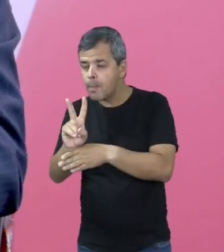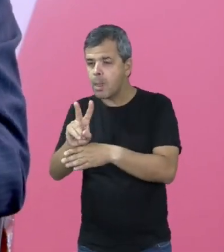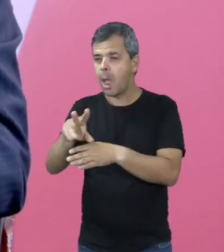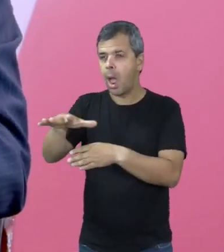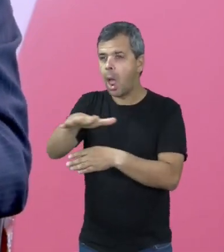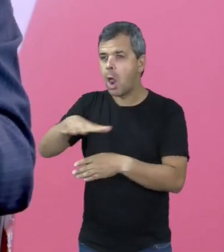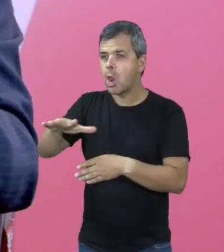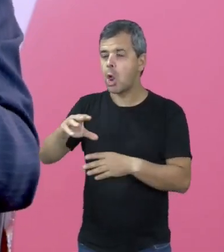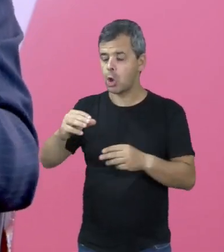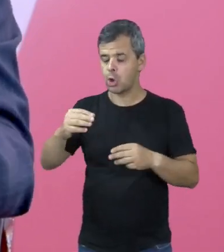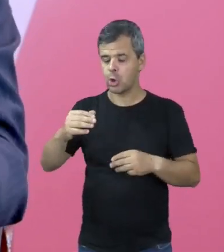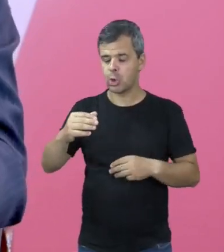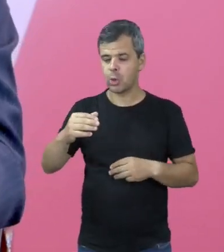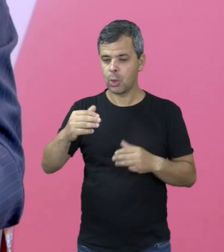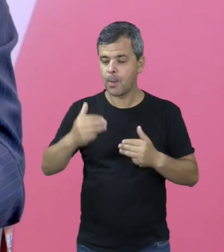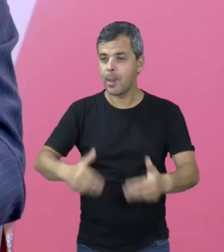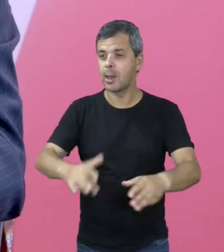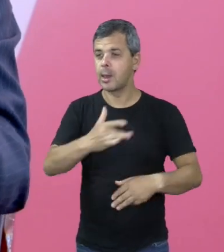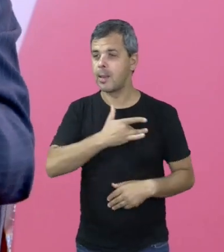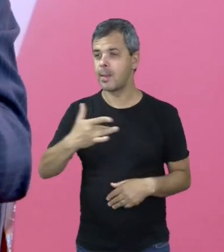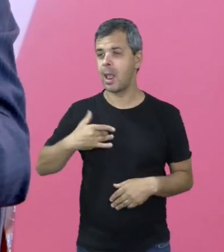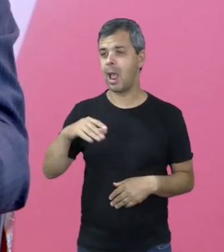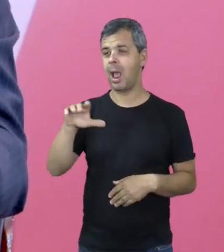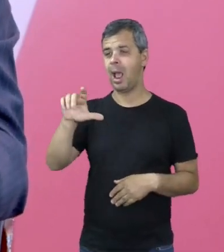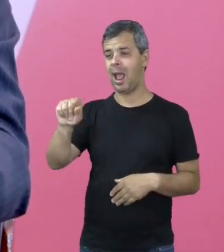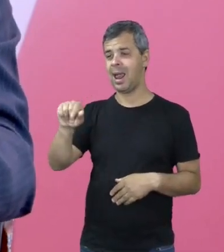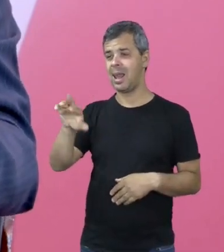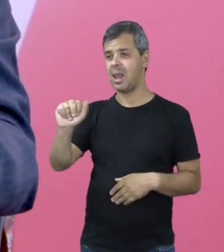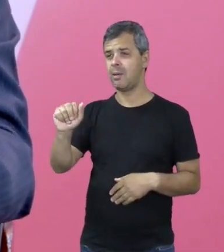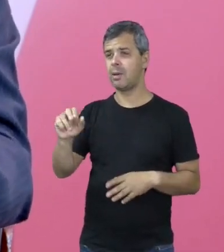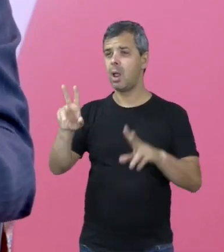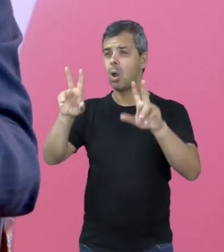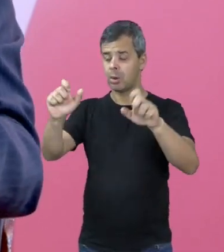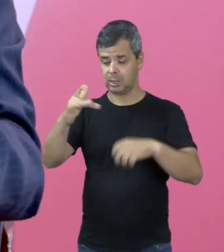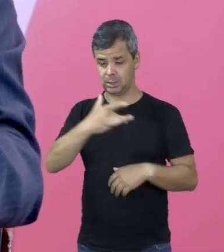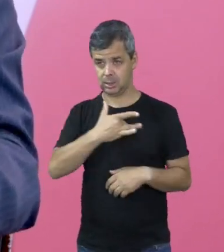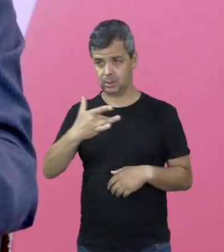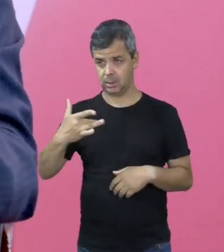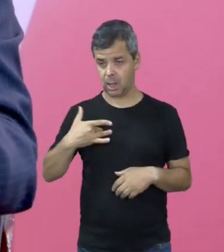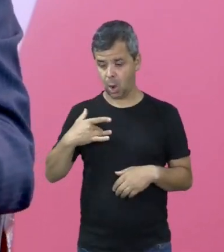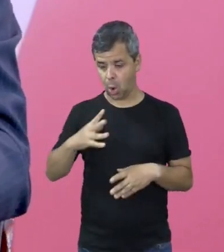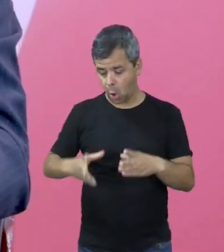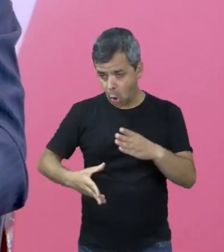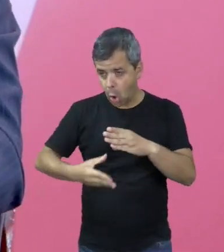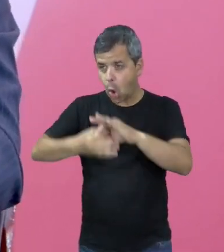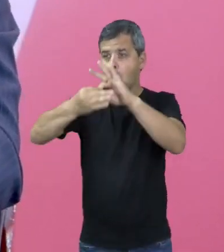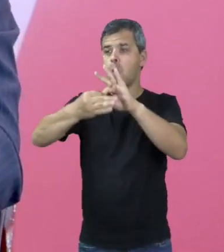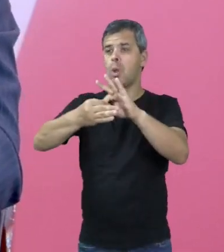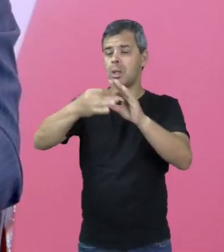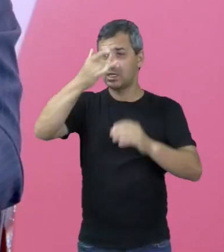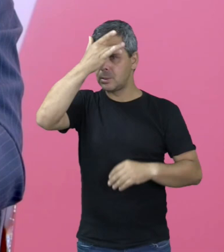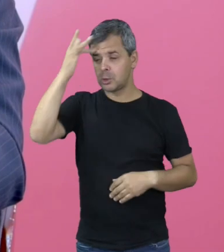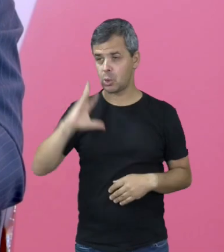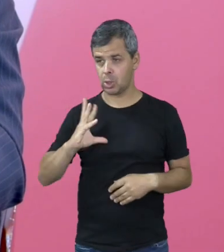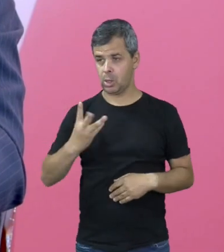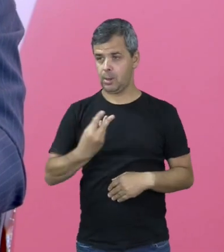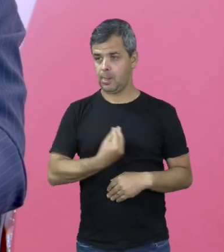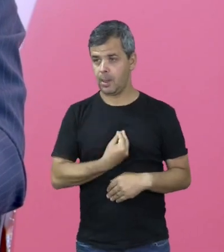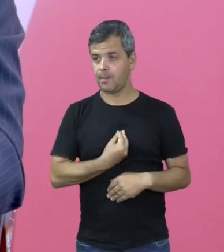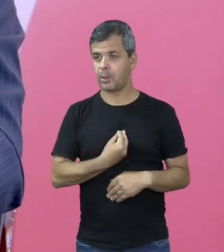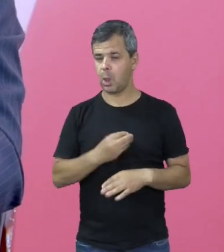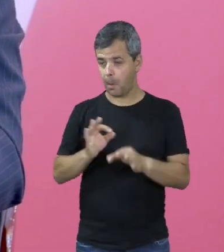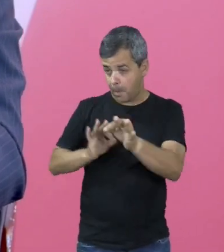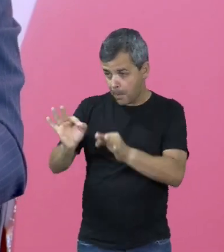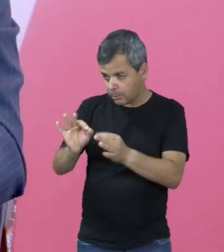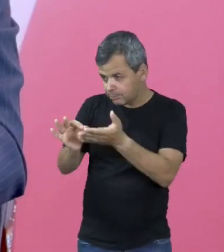Ambiente do Ministério da Saúde, Alícia Krieger, para falar sobre saúde integral das pessoas trans. Já